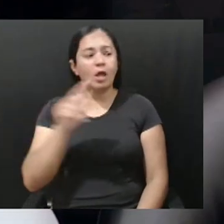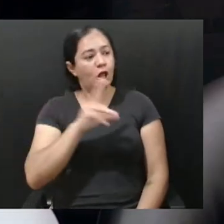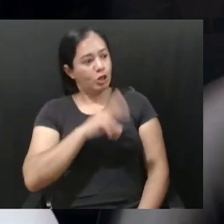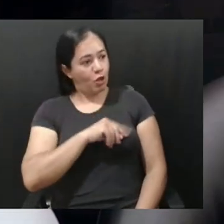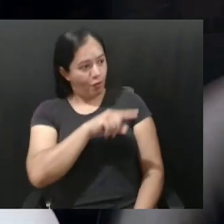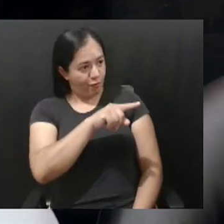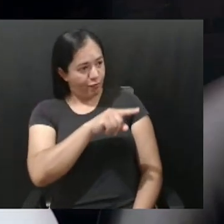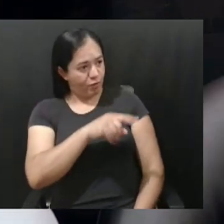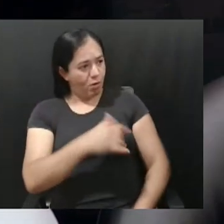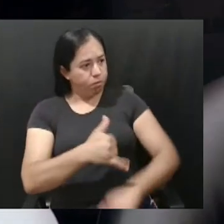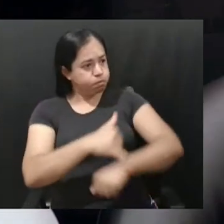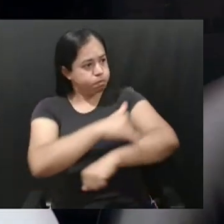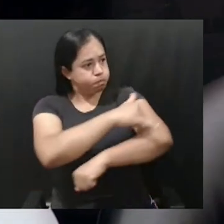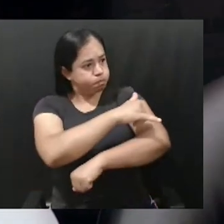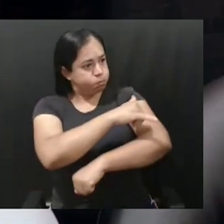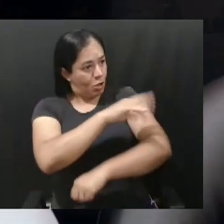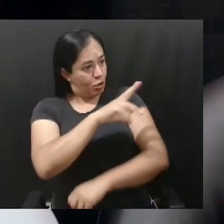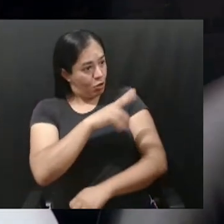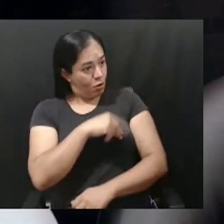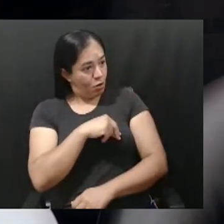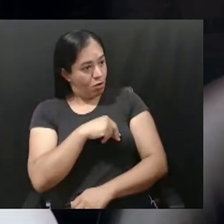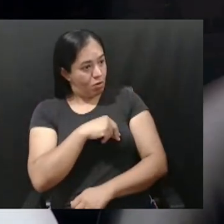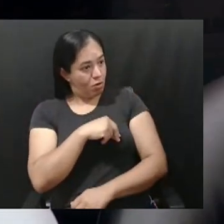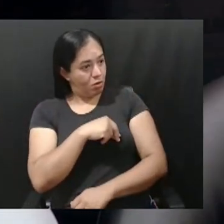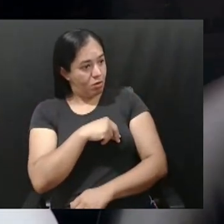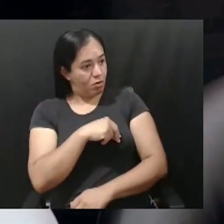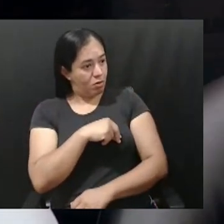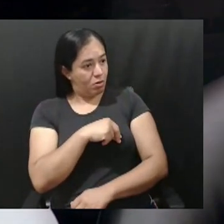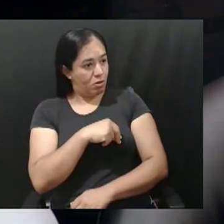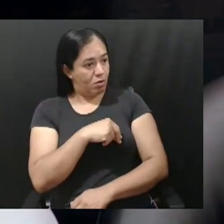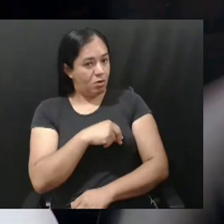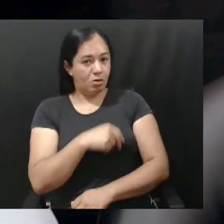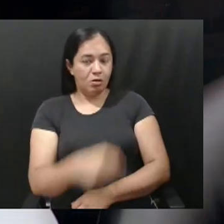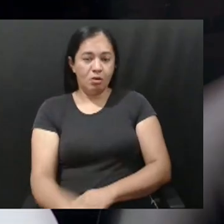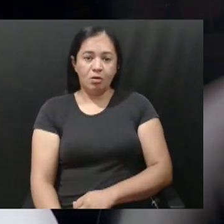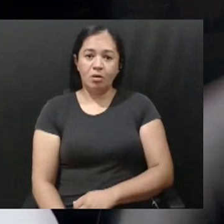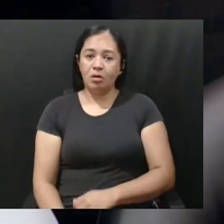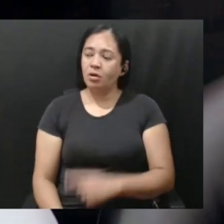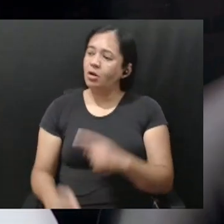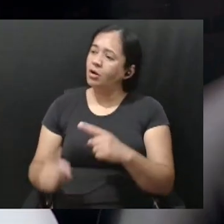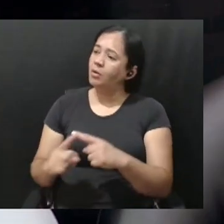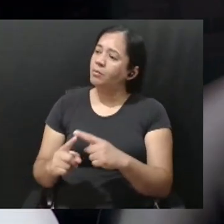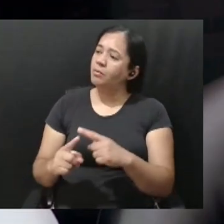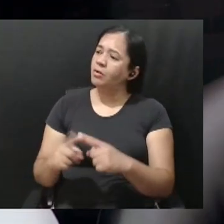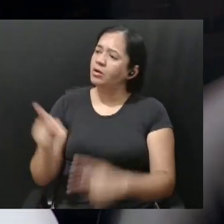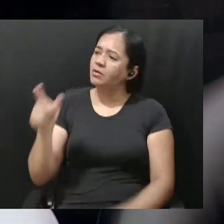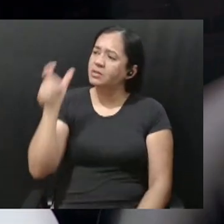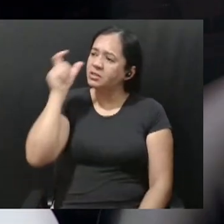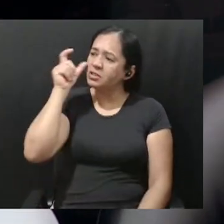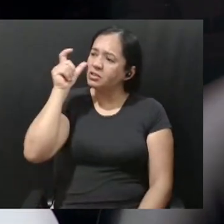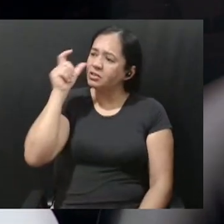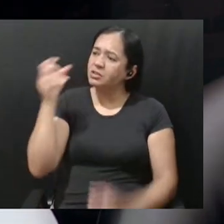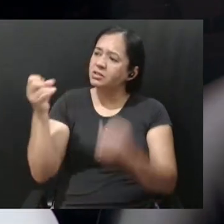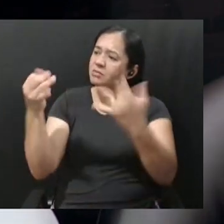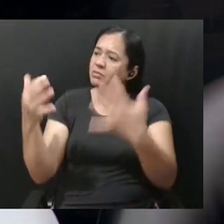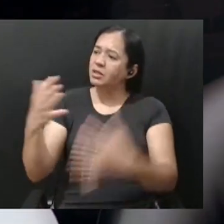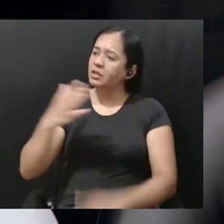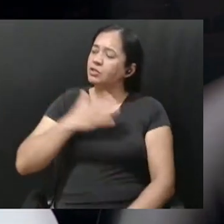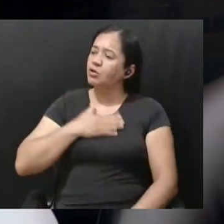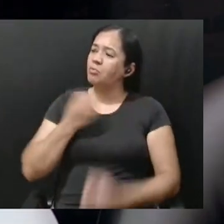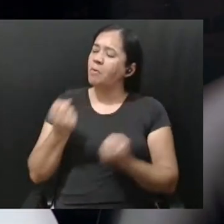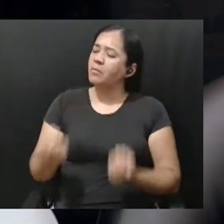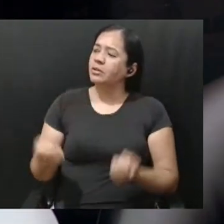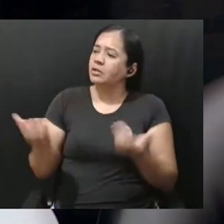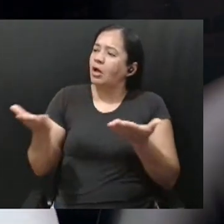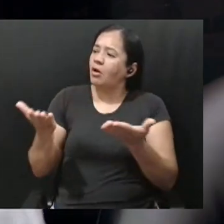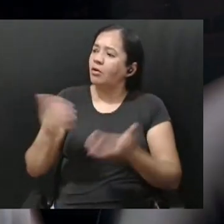né? Vou devolver com uma pergunta: por que que você acha interessante falar sobre o meu peso nesse momento? Né? Uau.